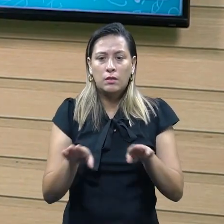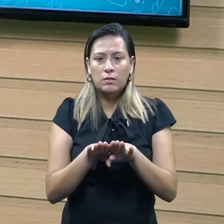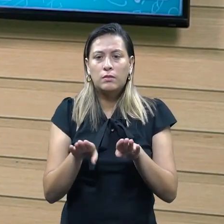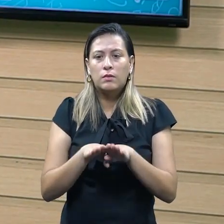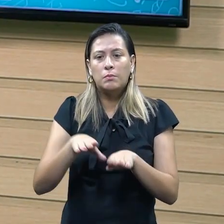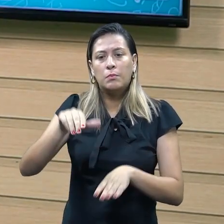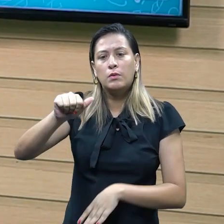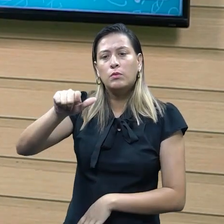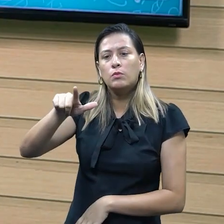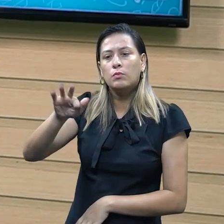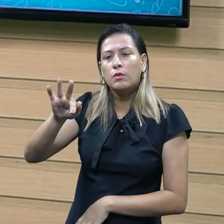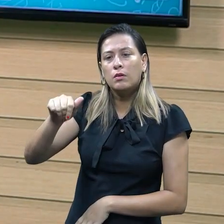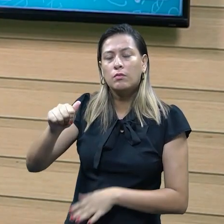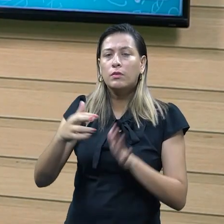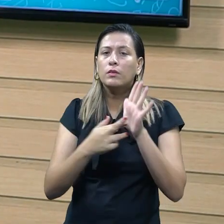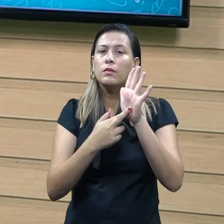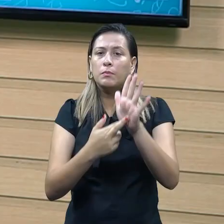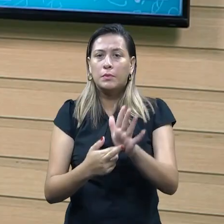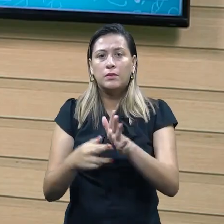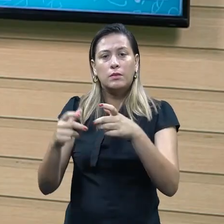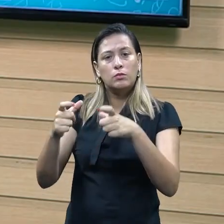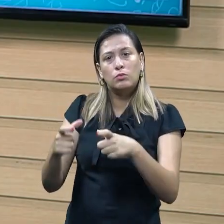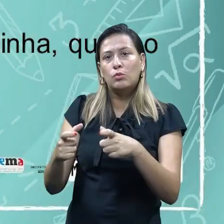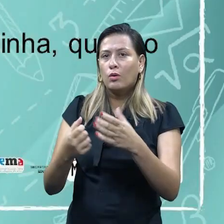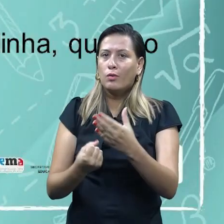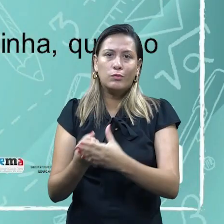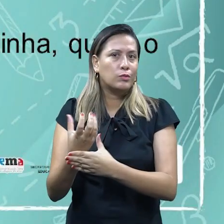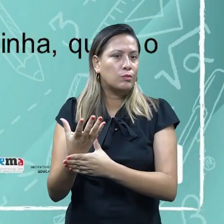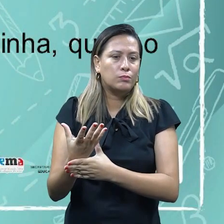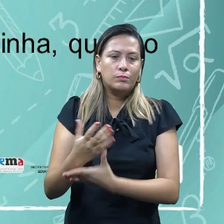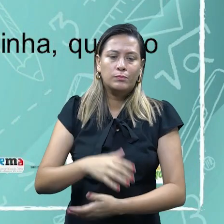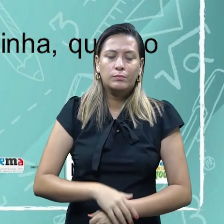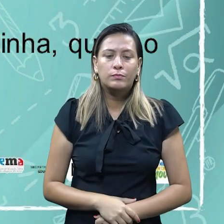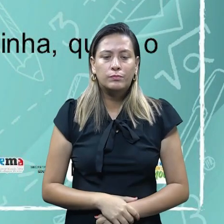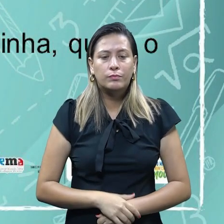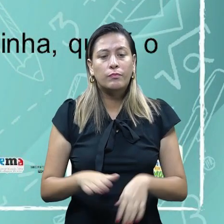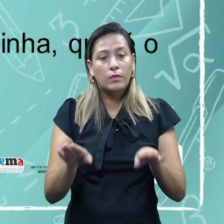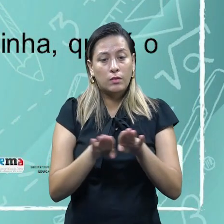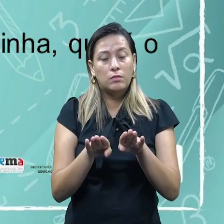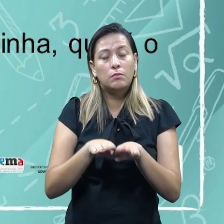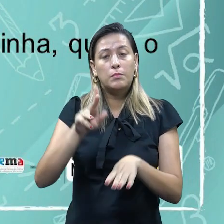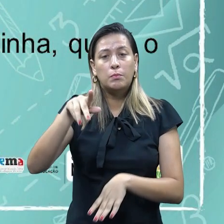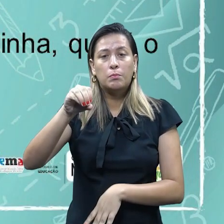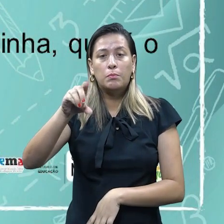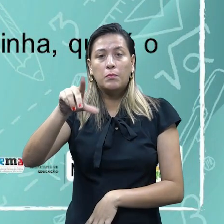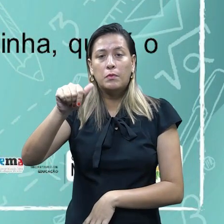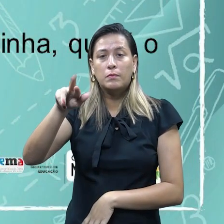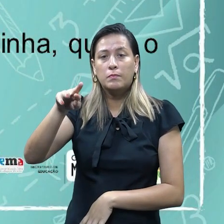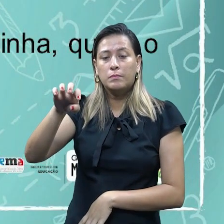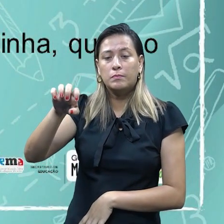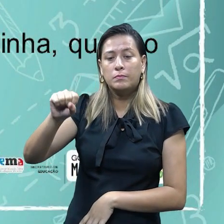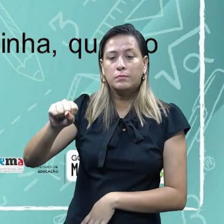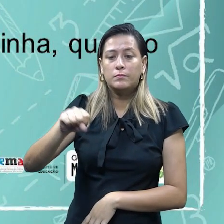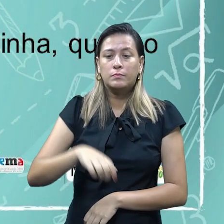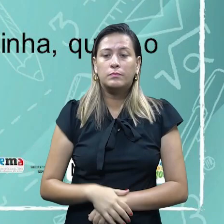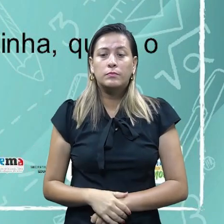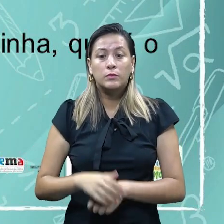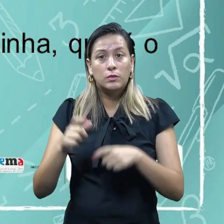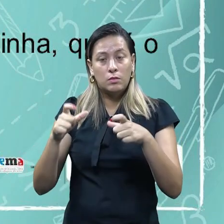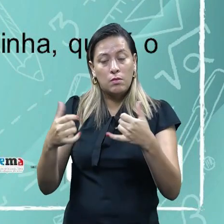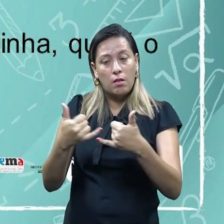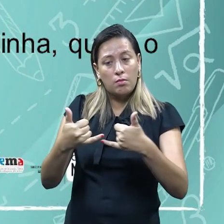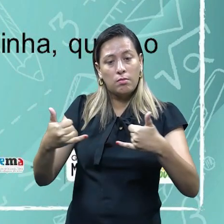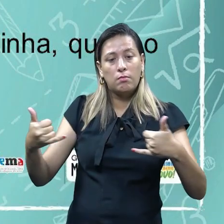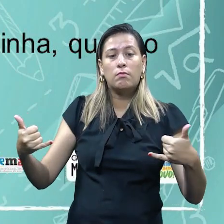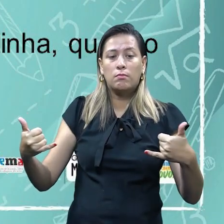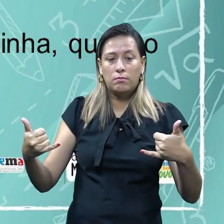representa justamente o ponto que não é a origem. Mas também temos as coordenadas polares. Nesse é determinado